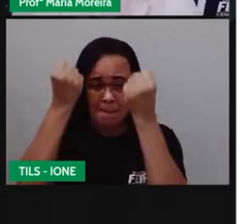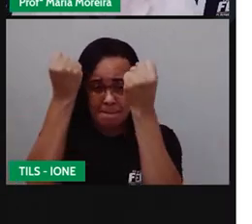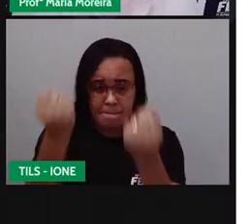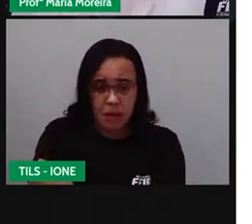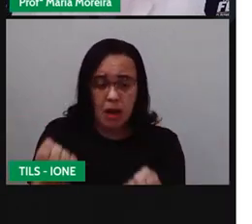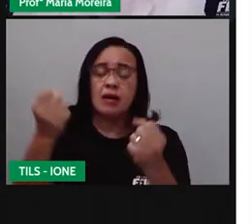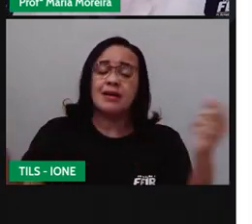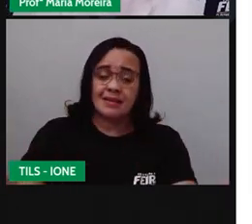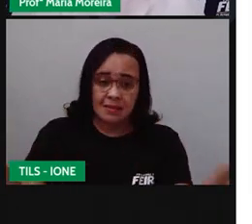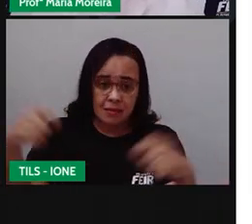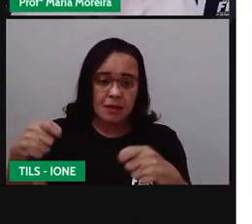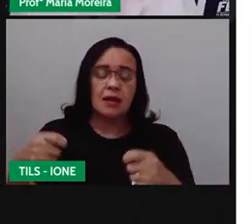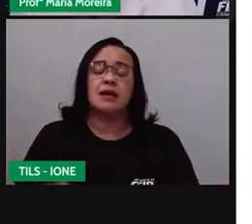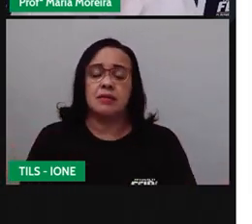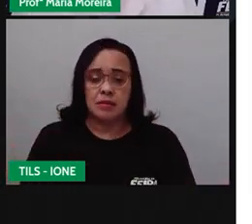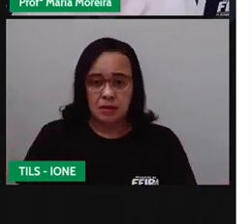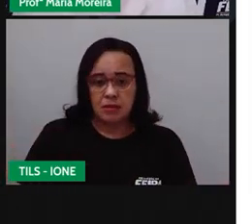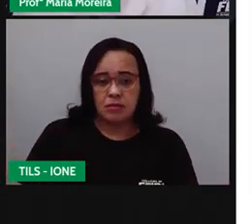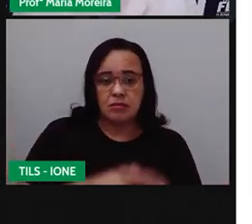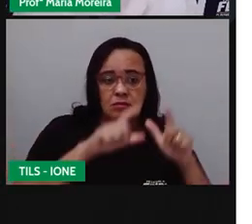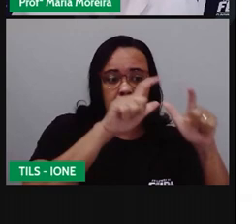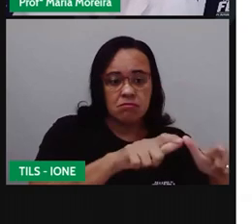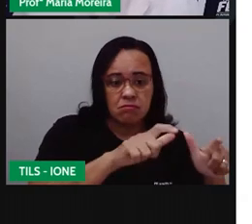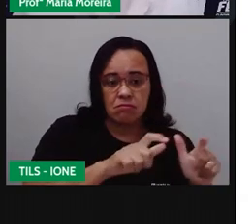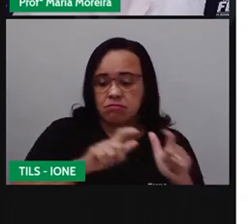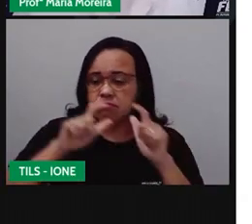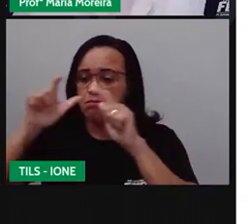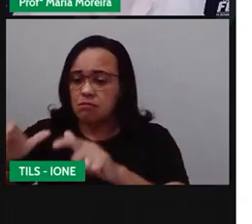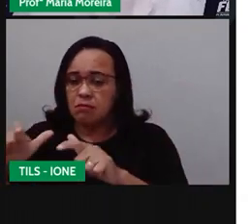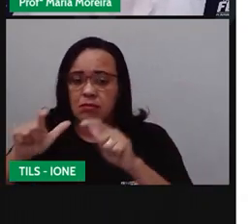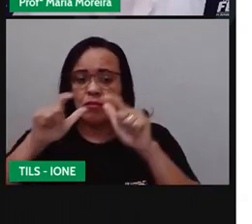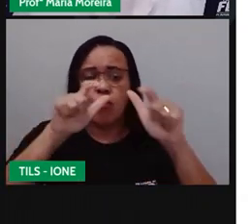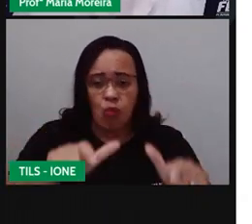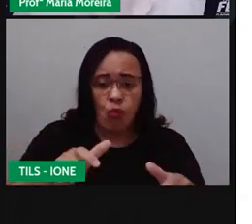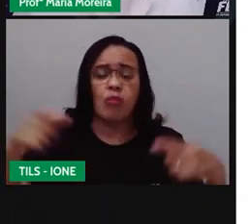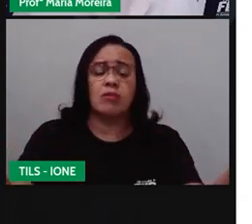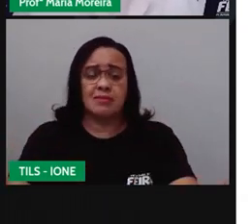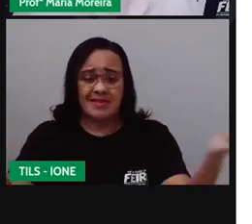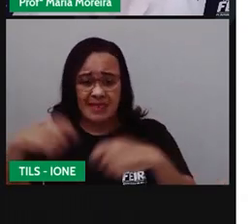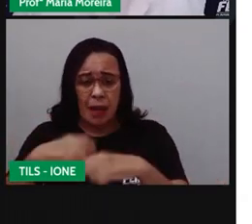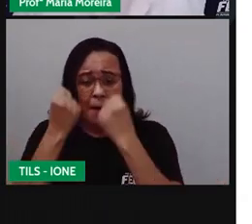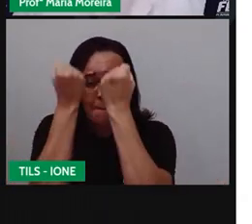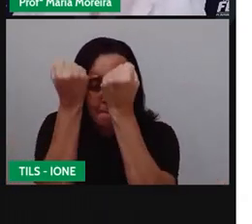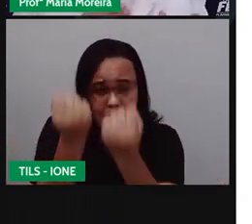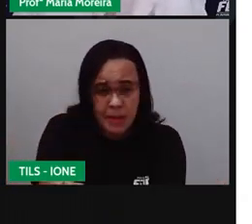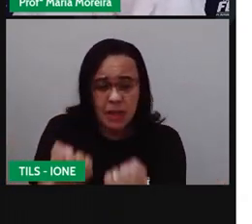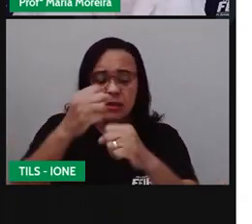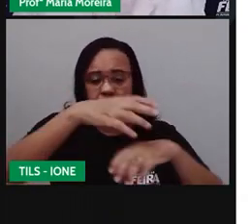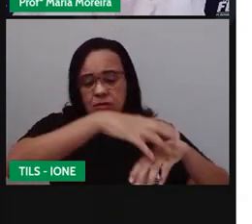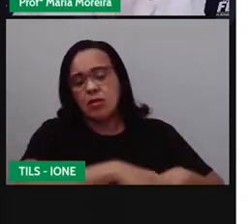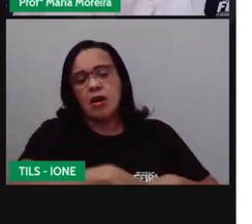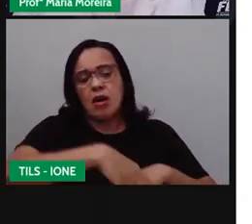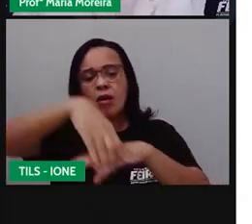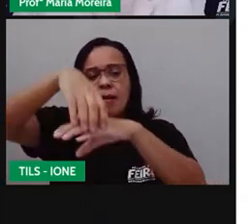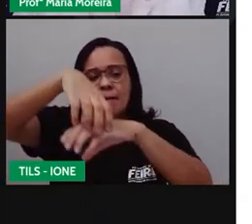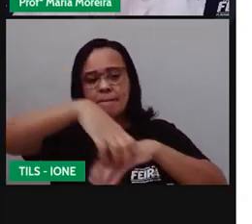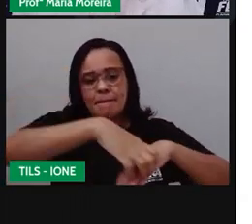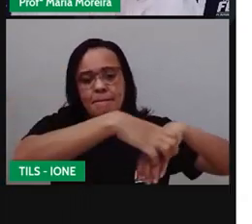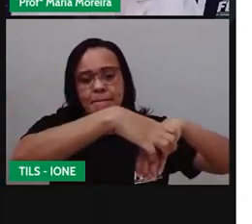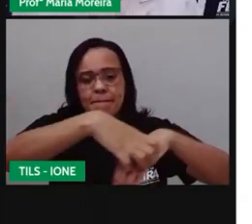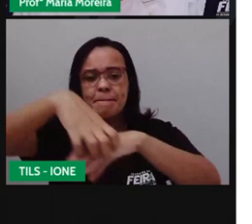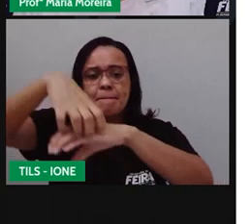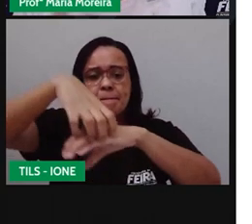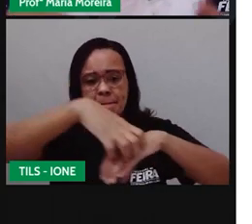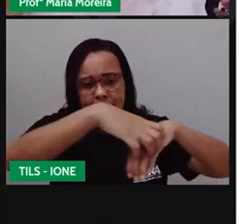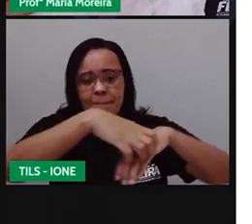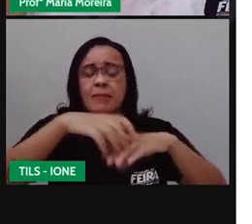perguntar, ah, Pro, mas e o avião, né? A gente tem um avião aí muito como transporte de passageiros.